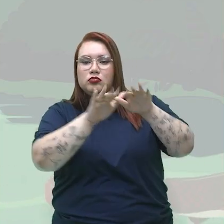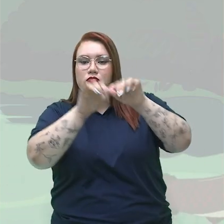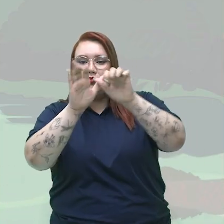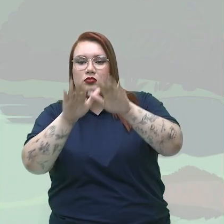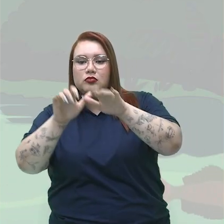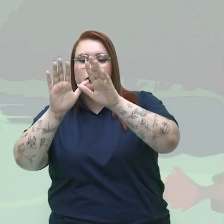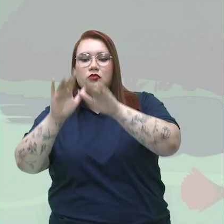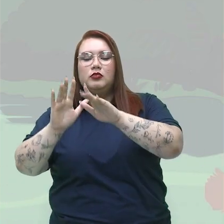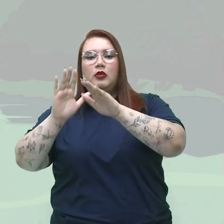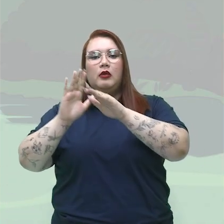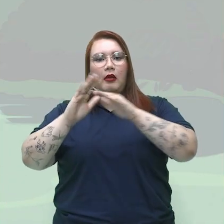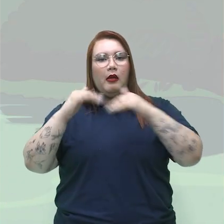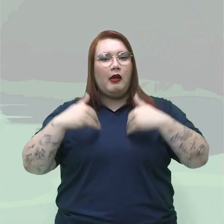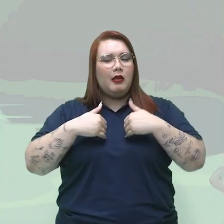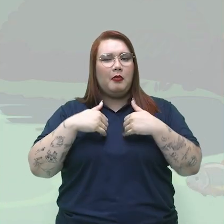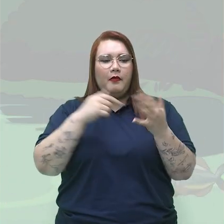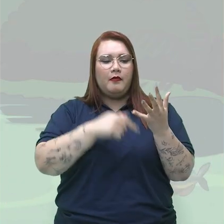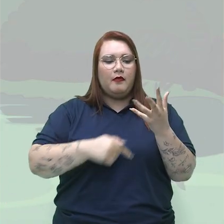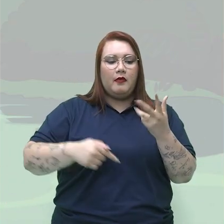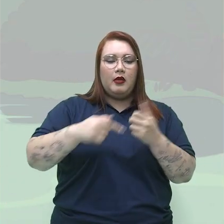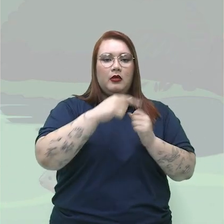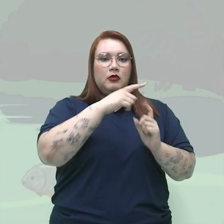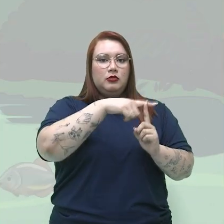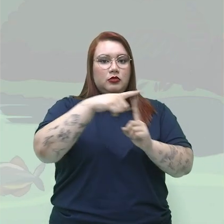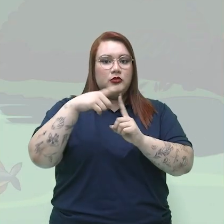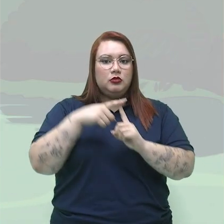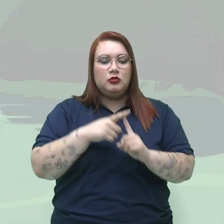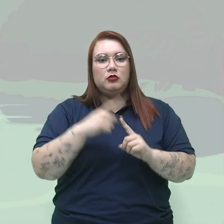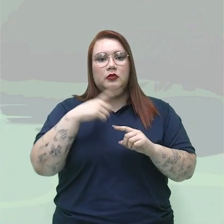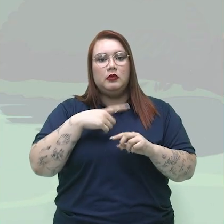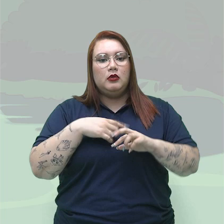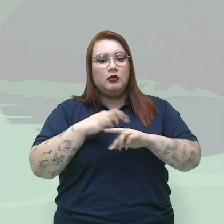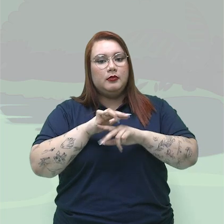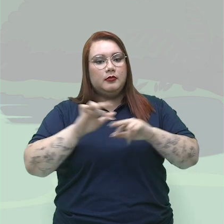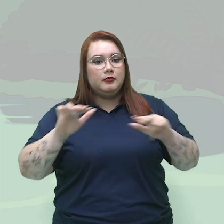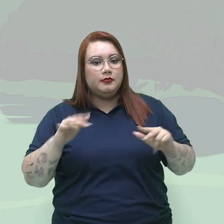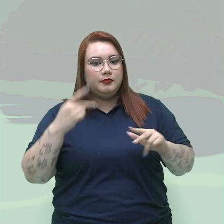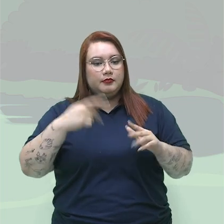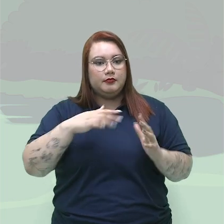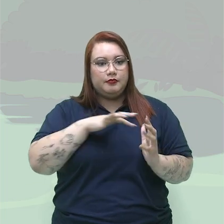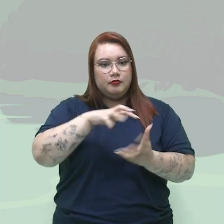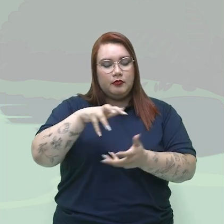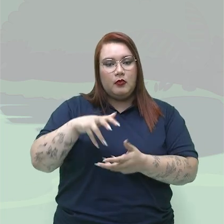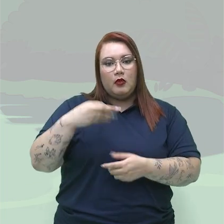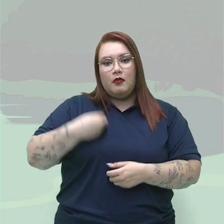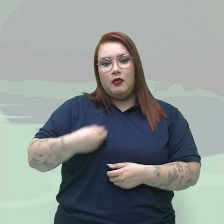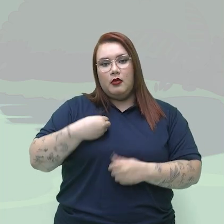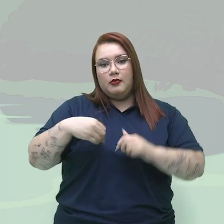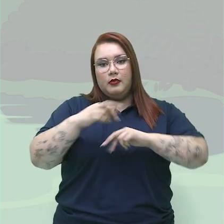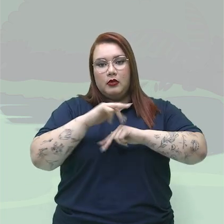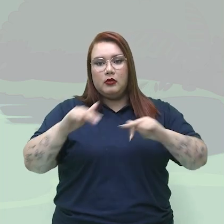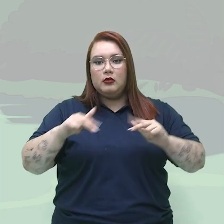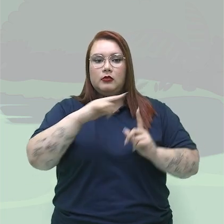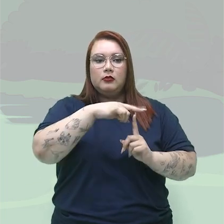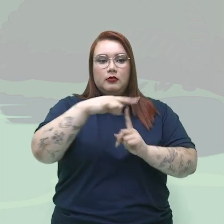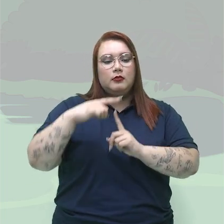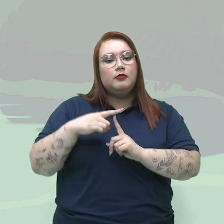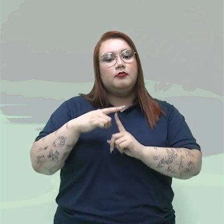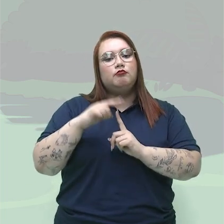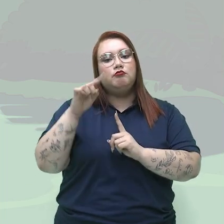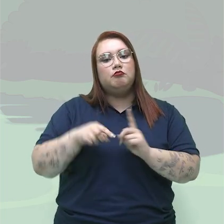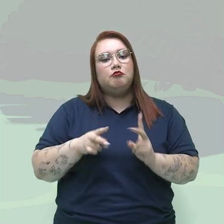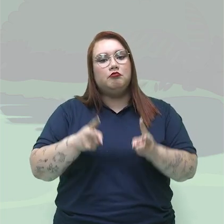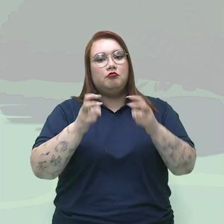espécies terrestres, né? Então, por que existem tantas espécies diferentes na Terra? A existência de tantas espécies diferentes